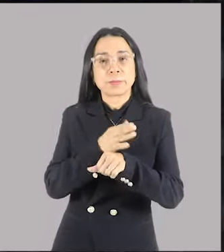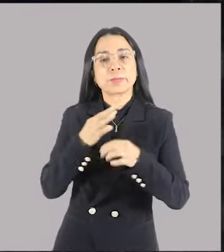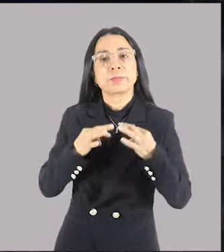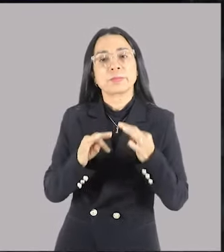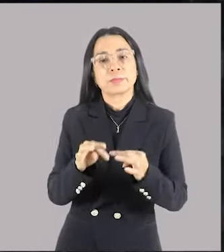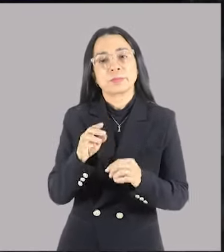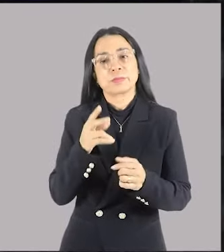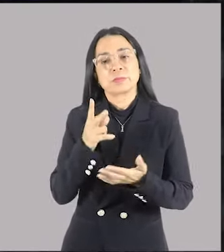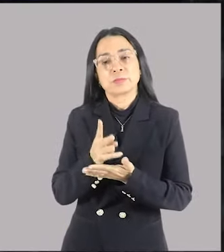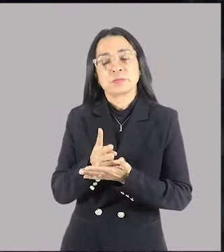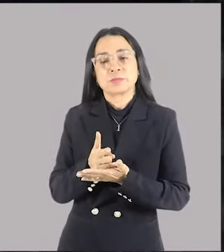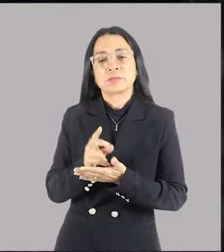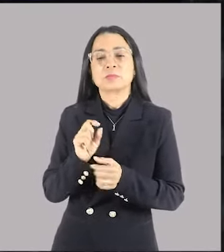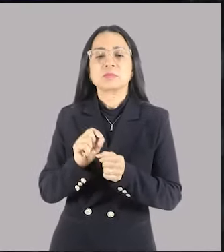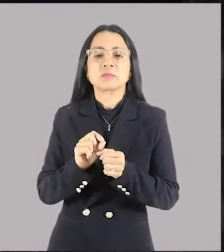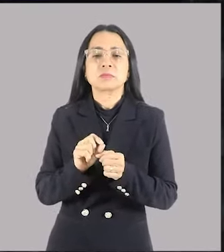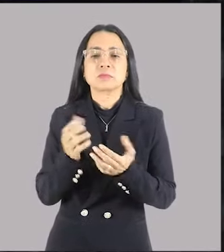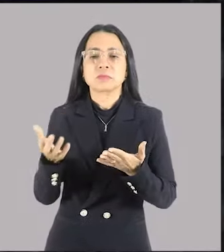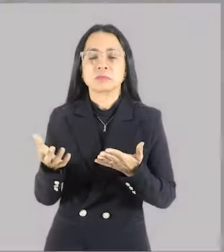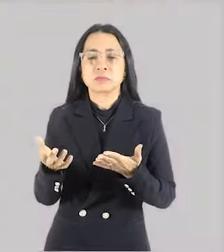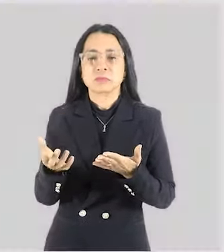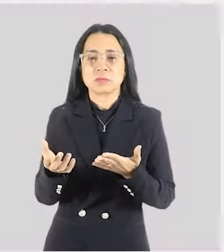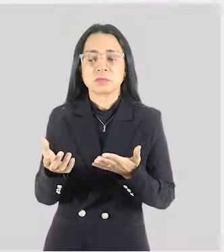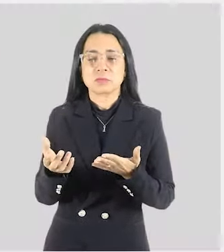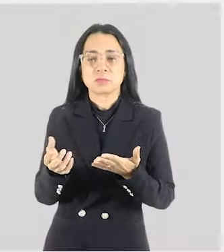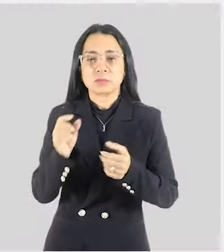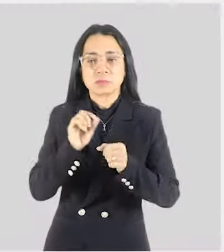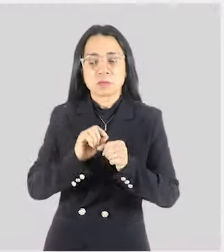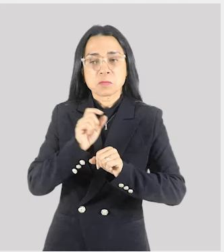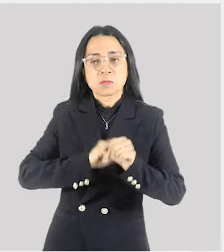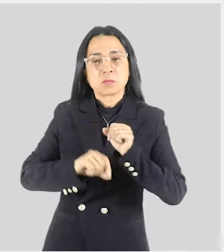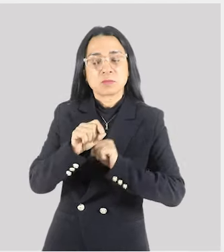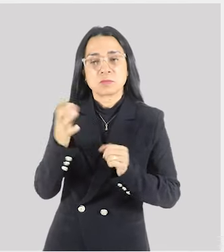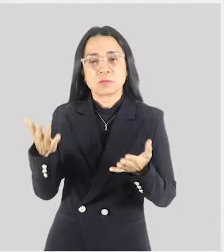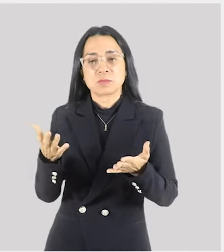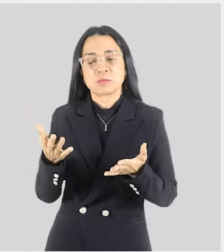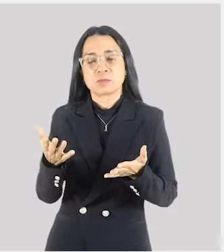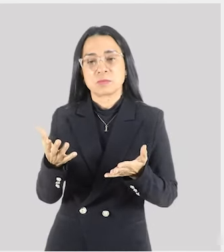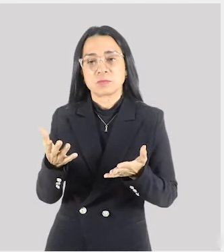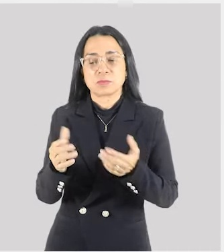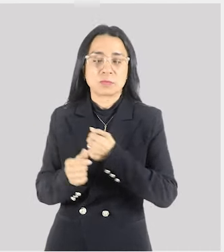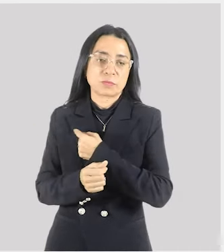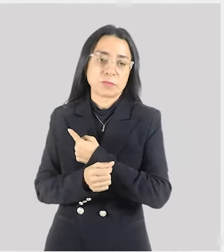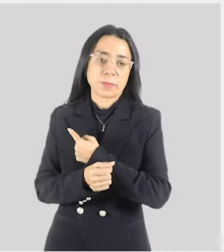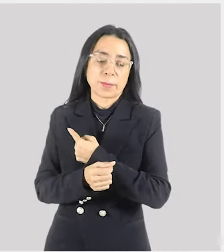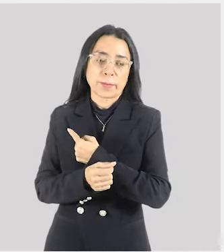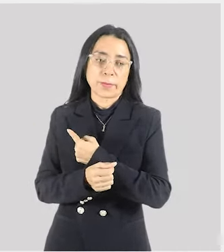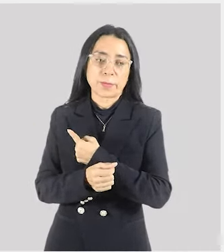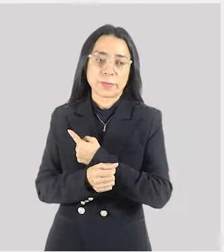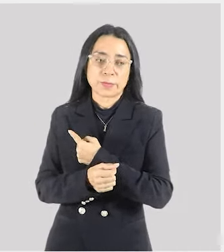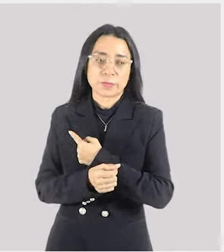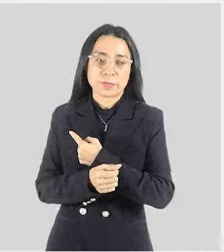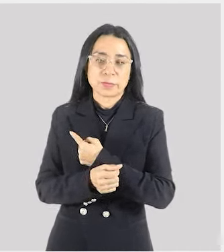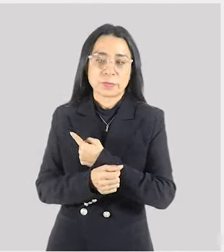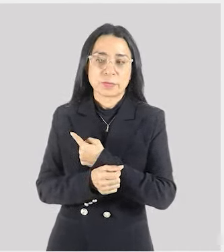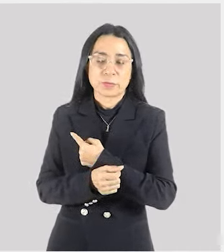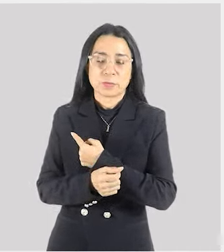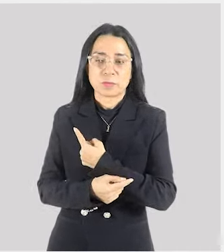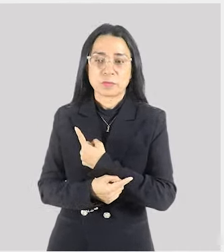exercidas por eh cargos etiv IOS e não cargos em comissão são cargos de livre